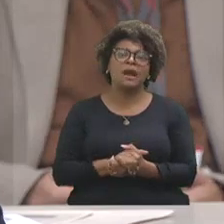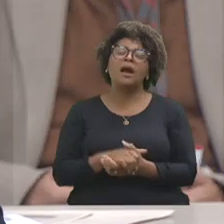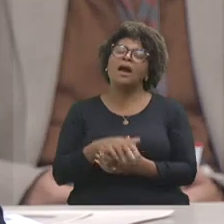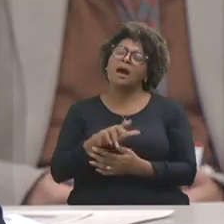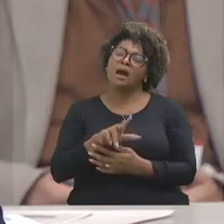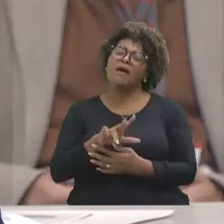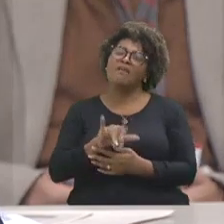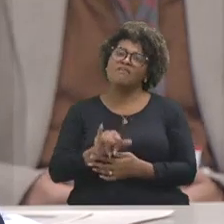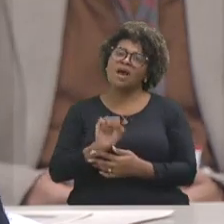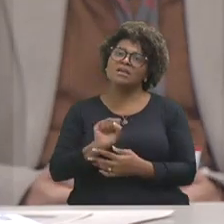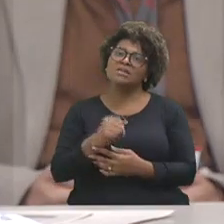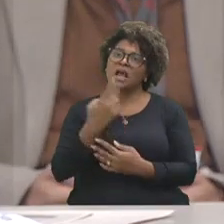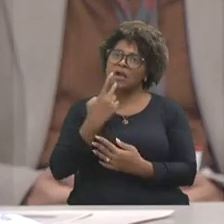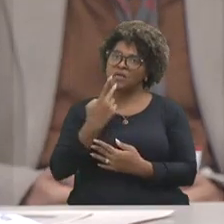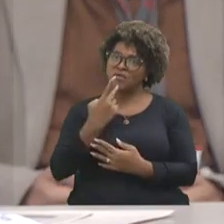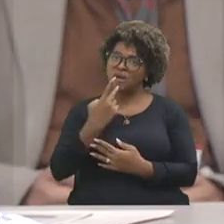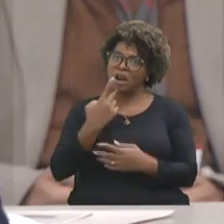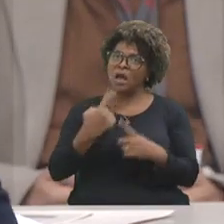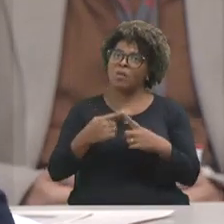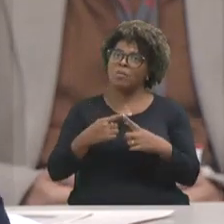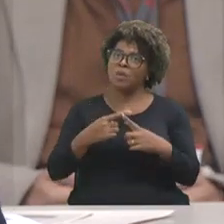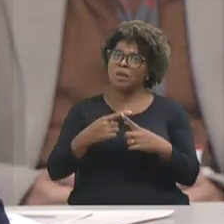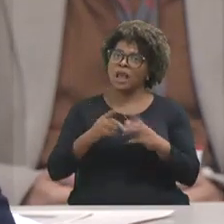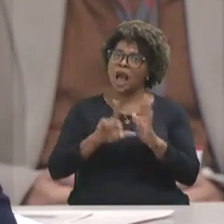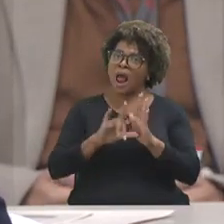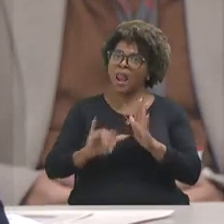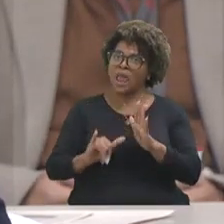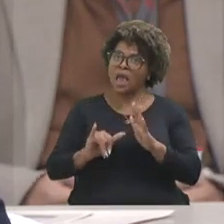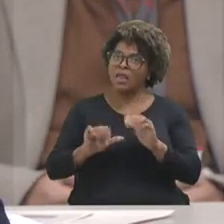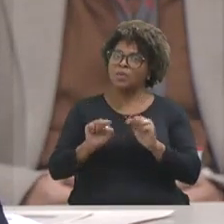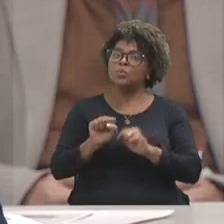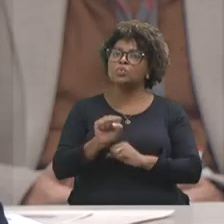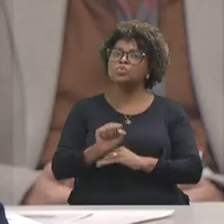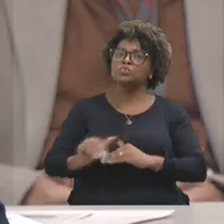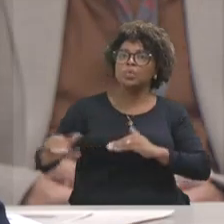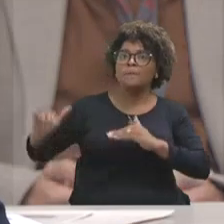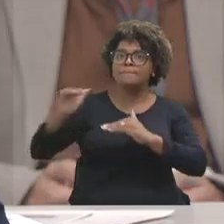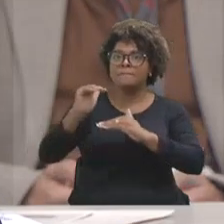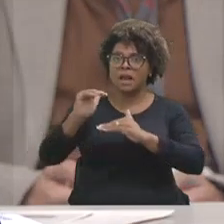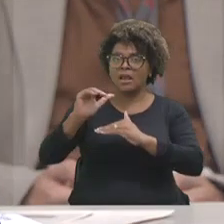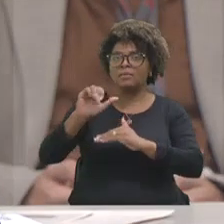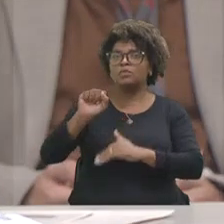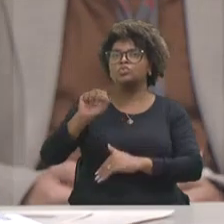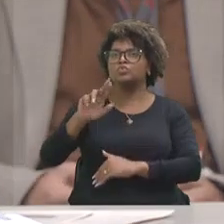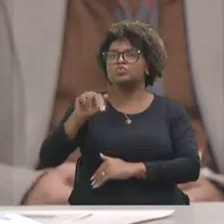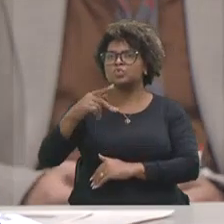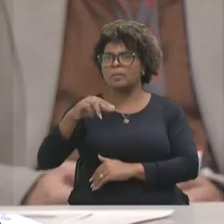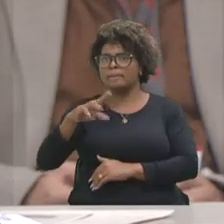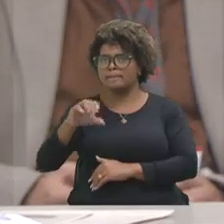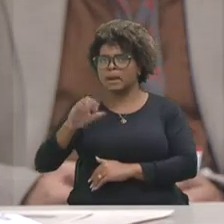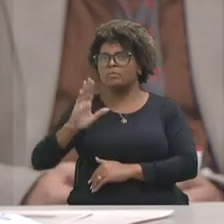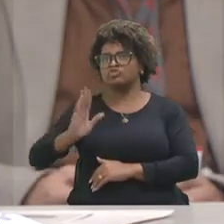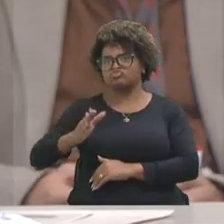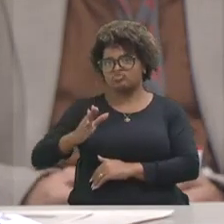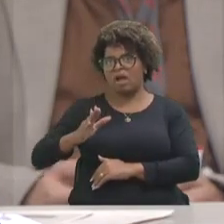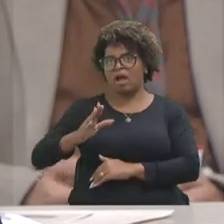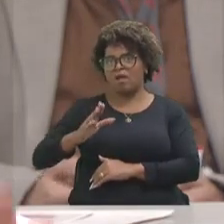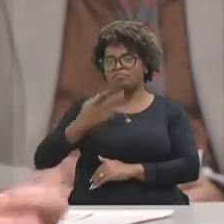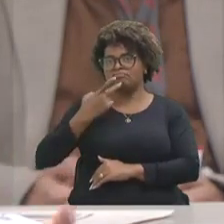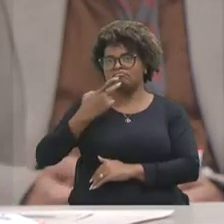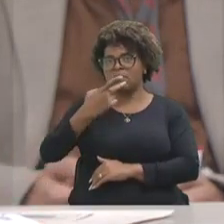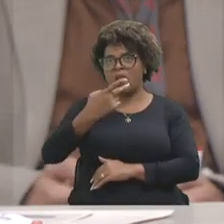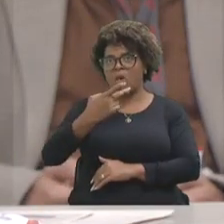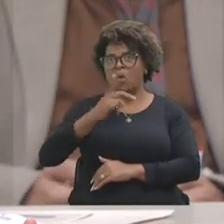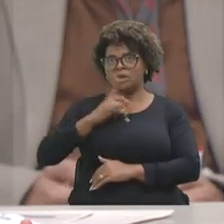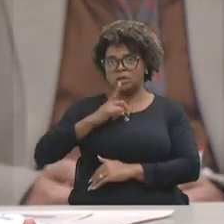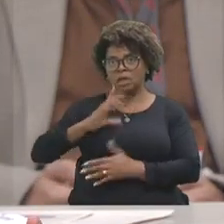posicionar E na verdade a lei o Supremo já se posicionou que vindo esforço a gente vai repassar para o pagamento então o